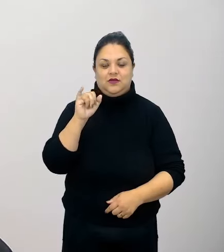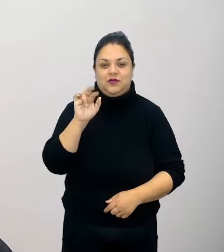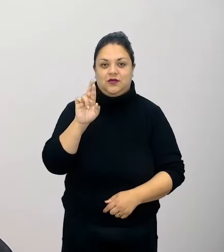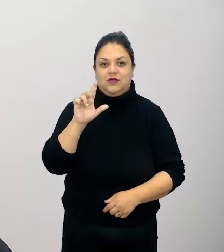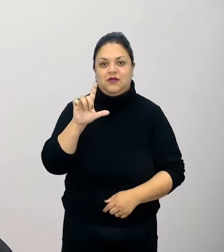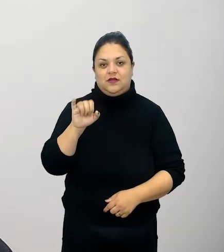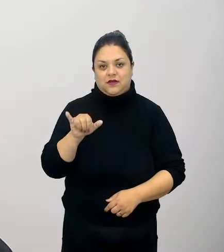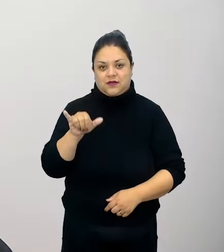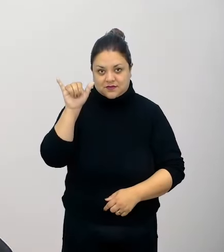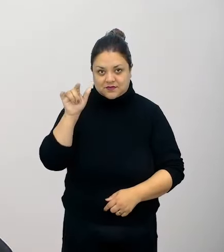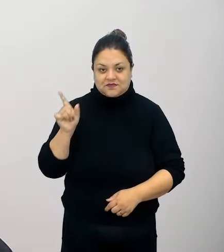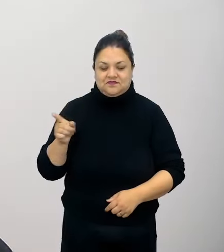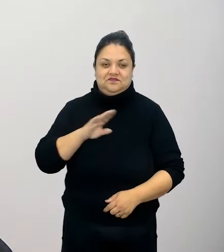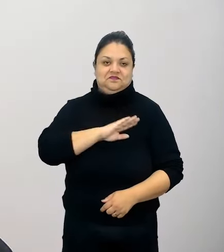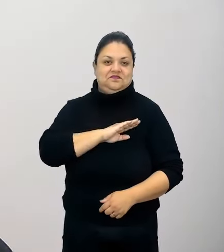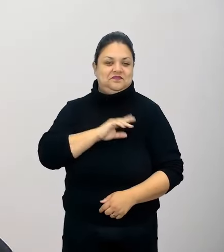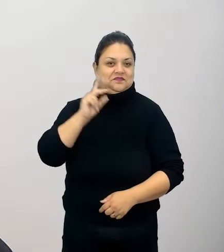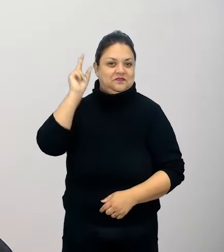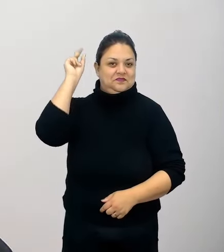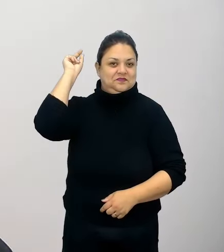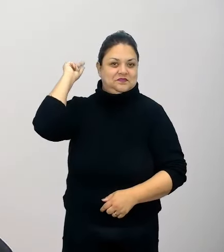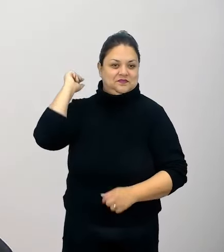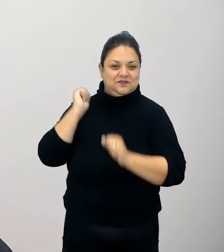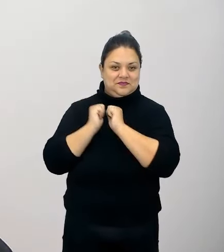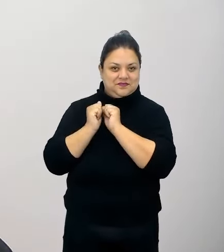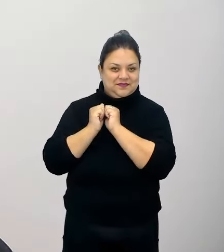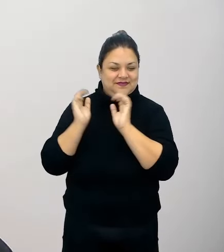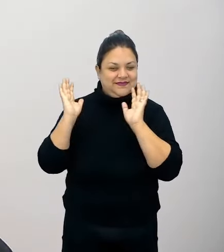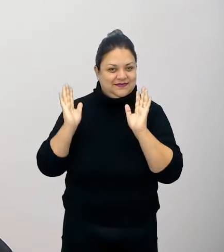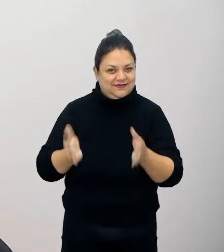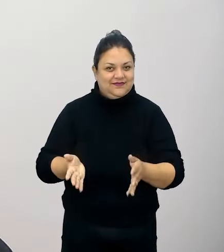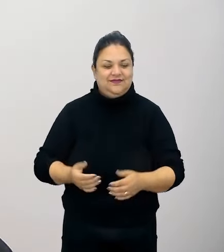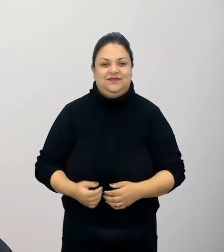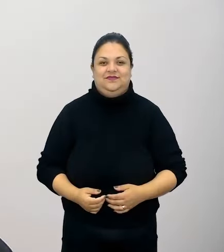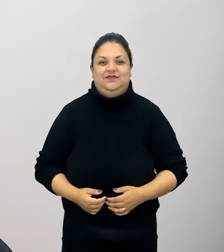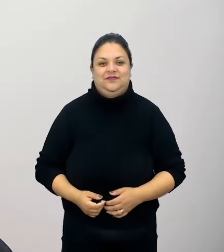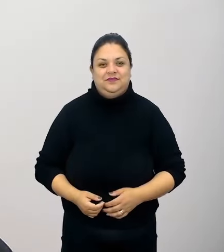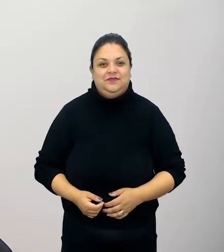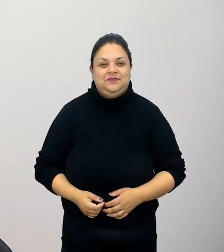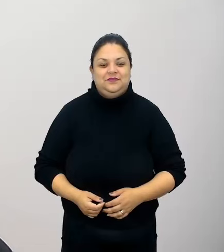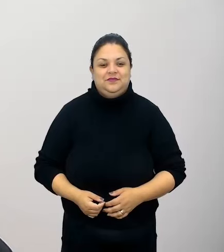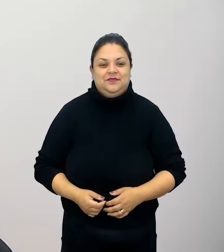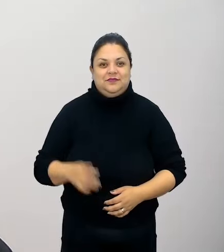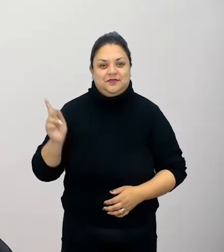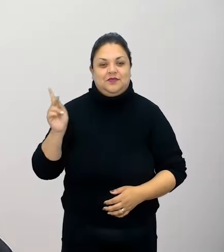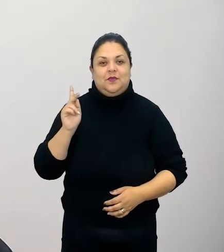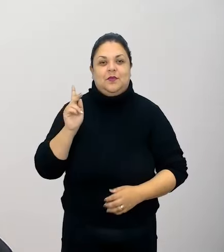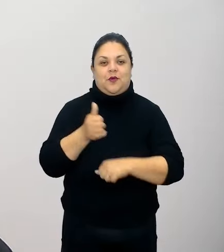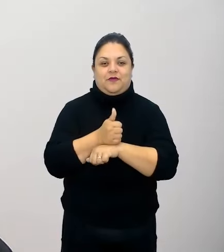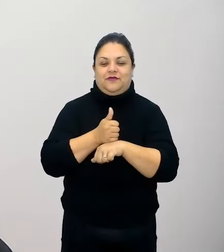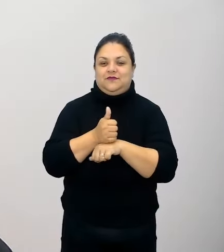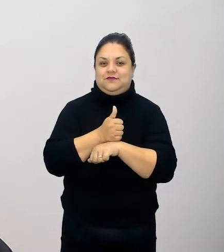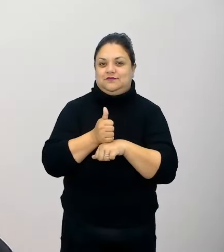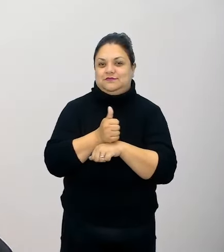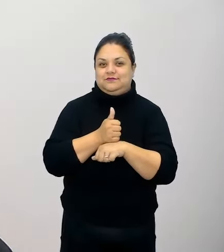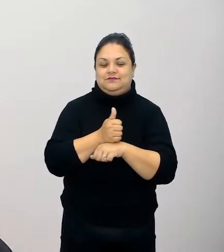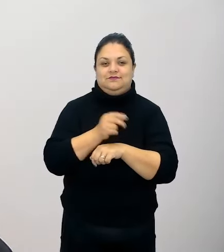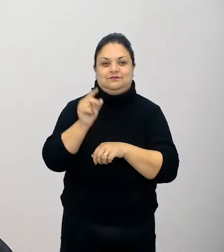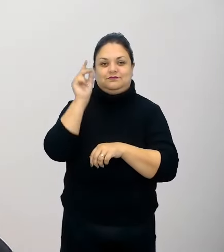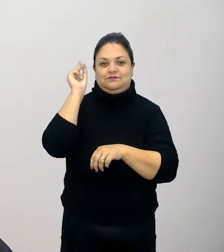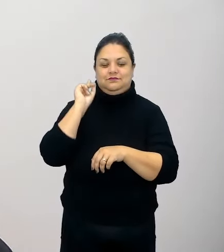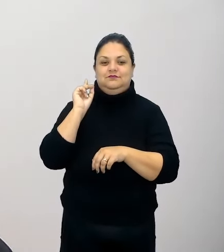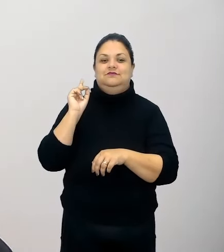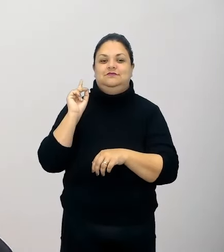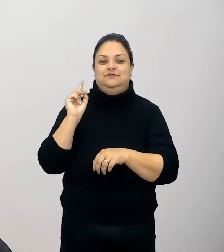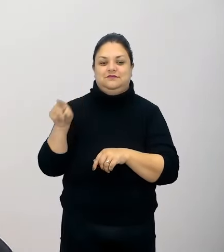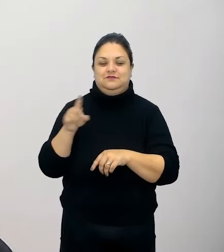Maia, uma colega muito antiga nossa, já uma profissional aí de